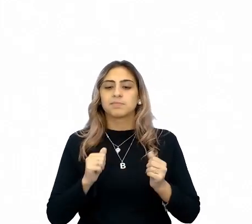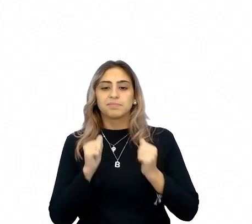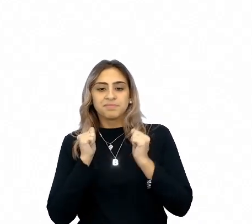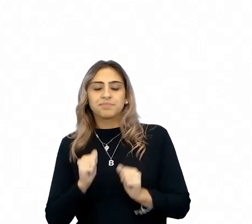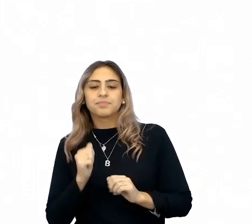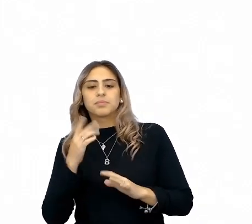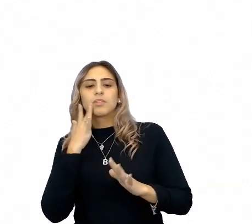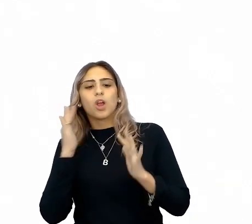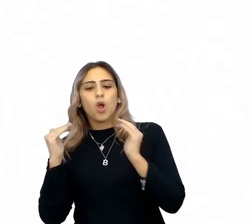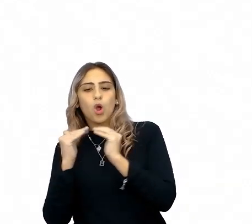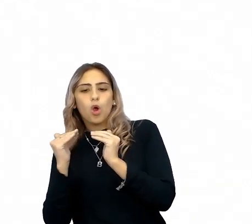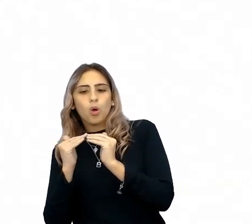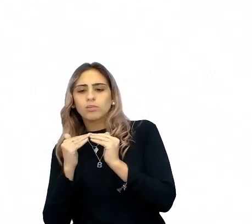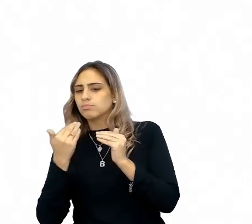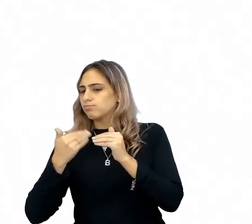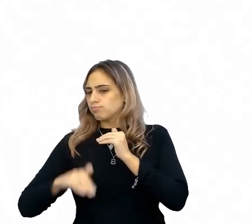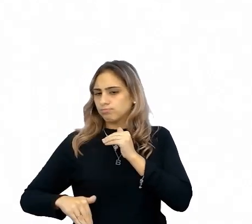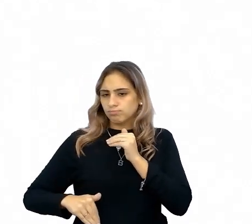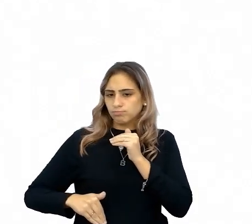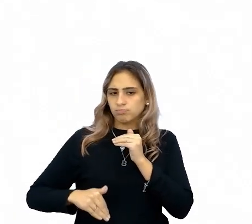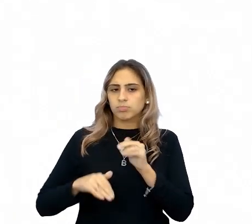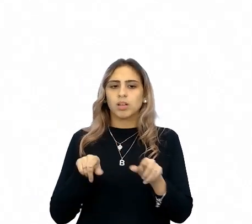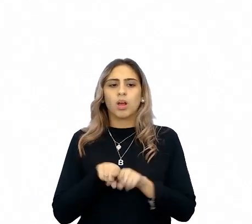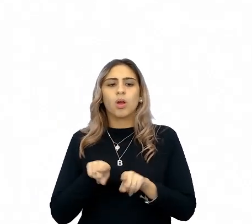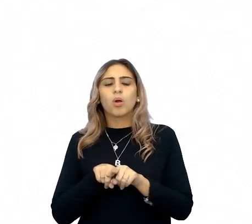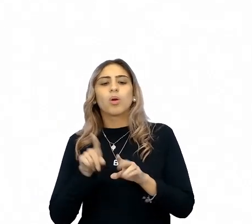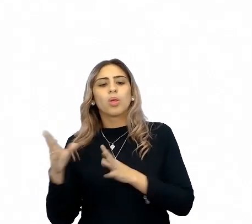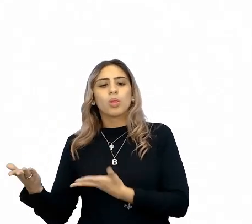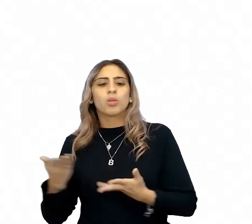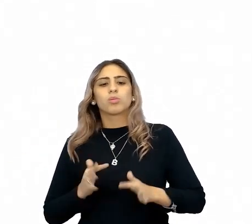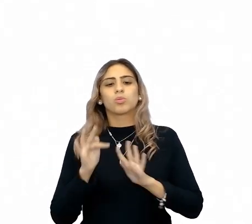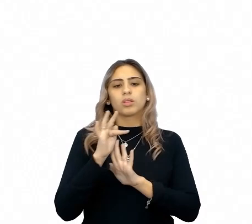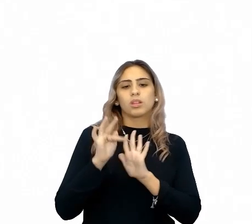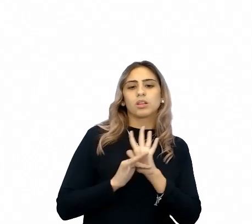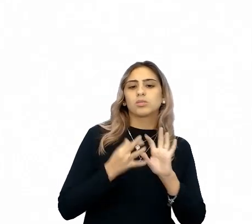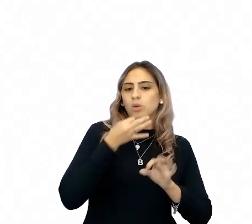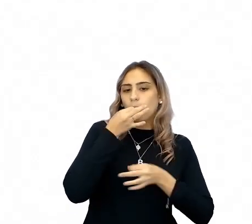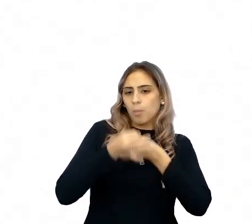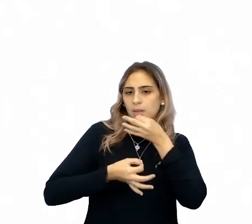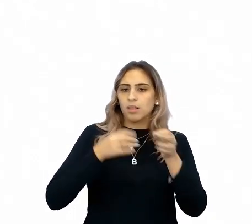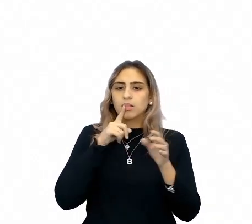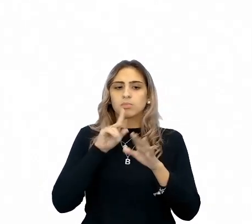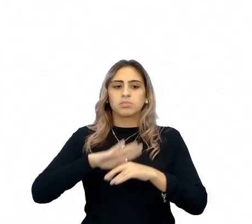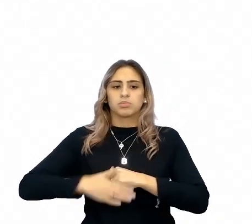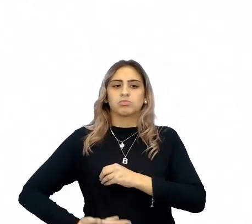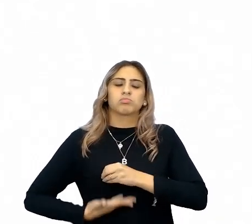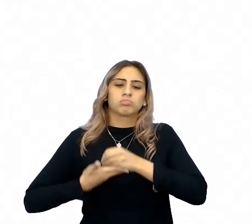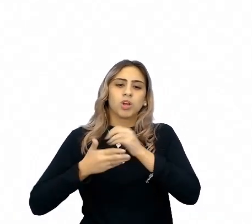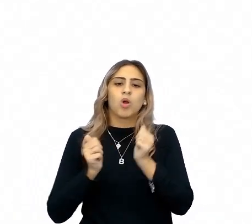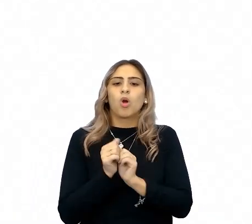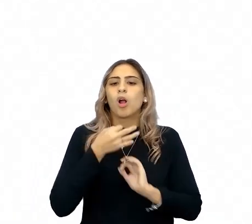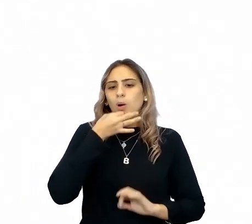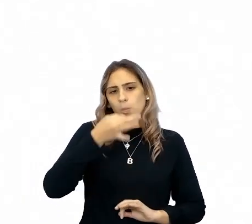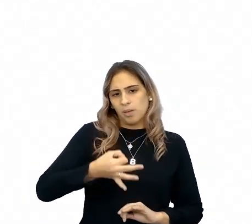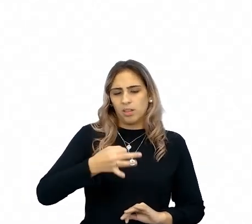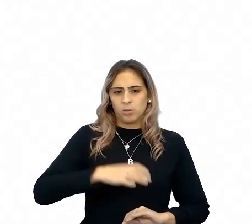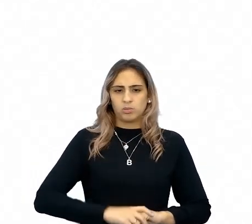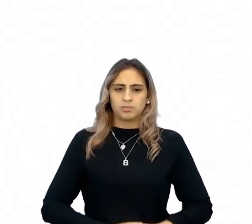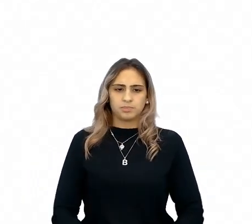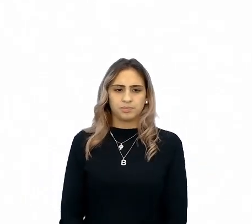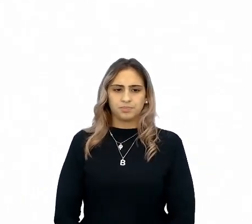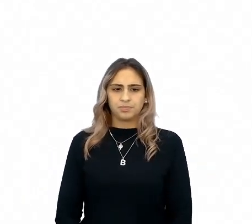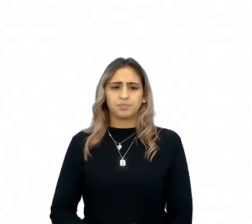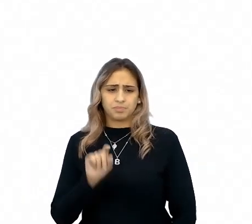de concordância ou discordância, do que trouxe o texto comentado e sustentá-la com argumentos.